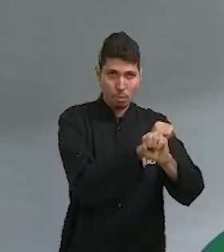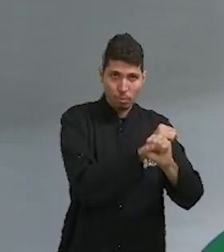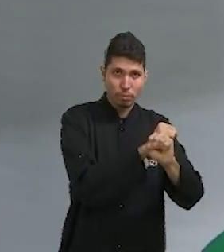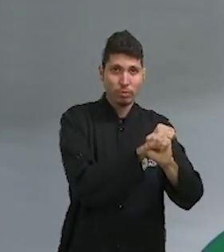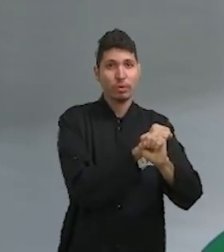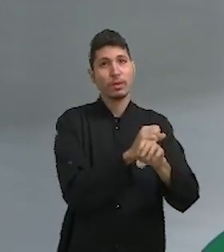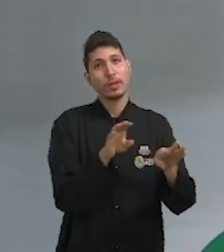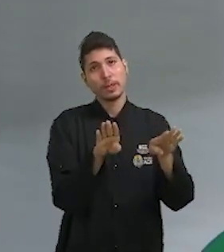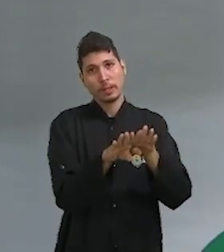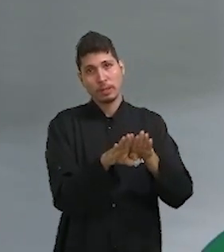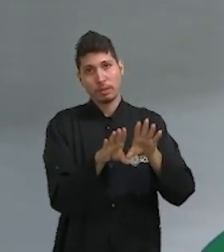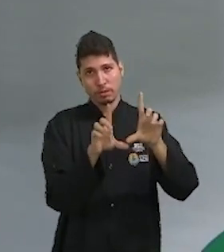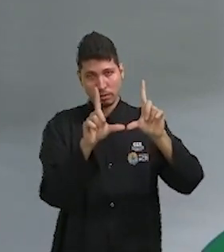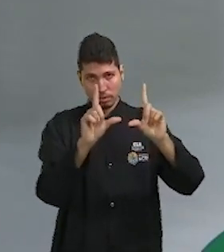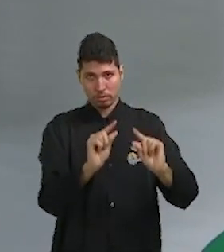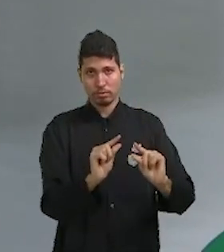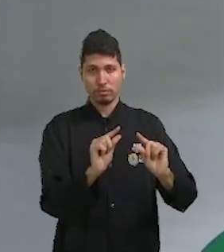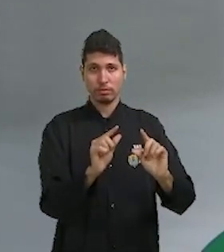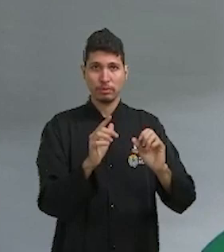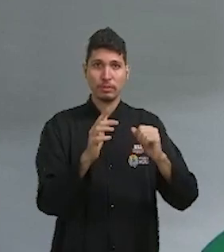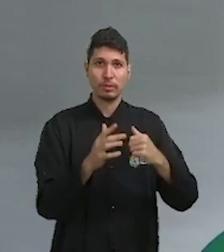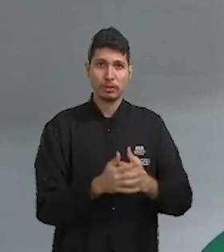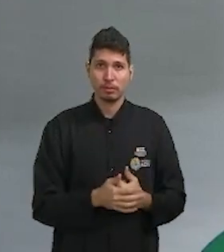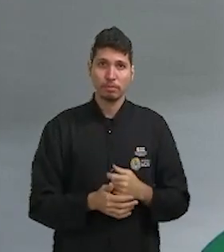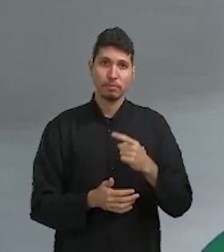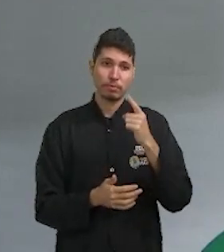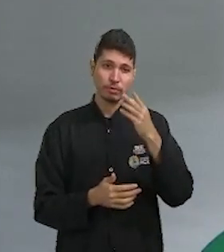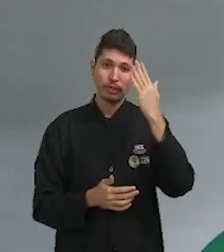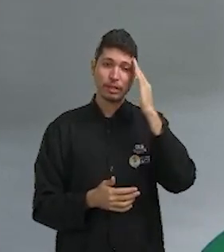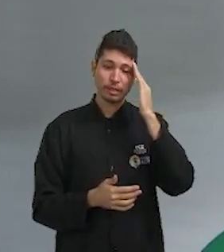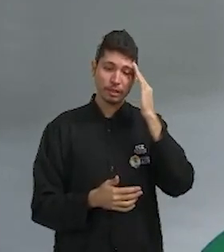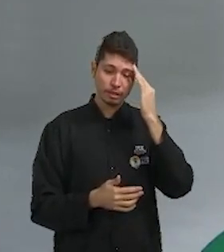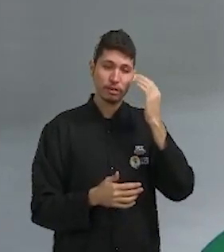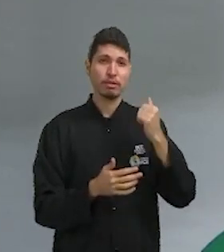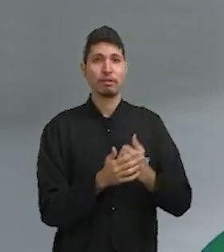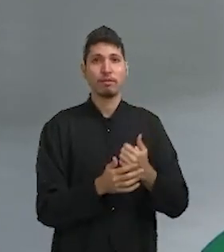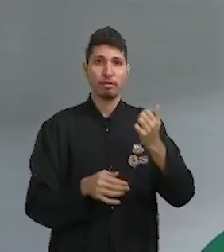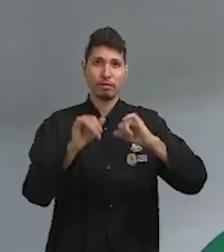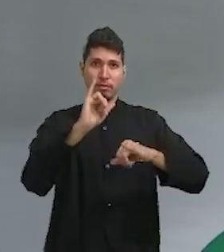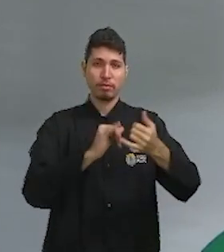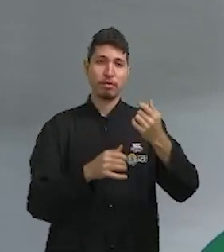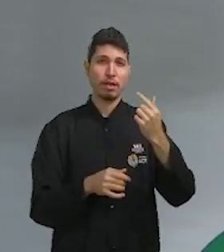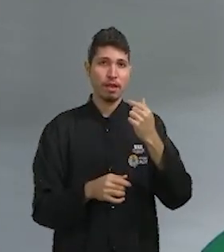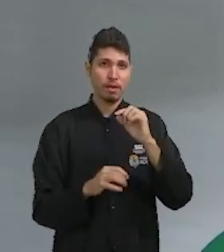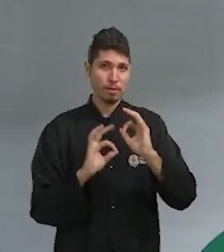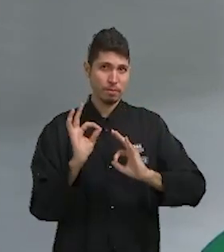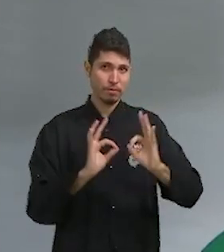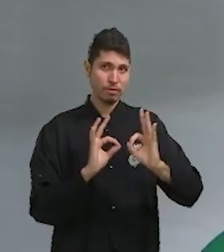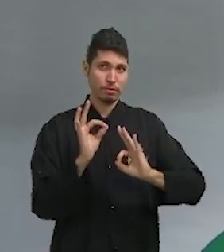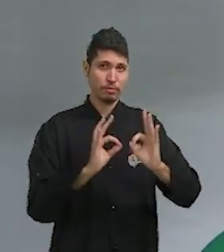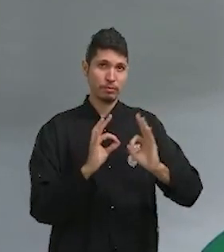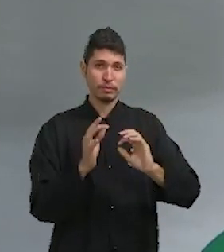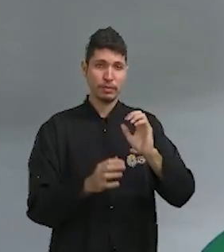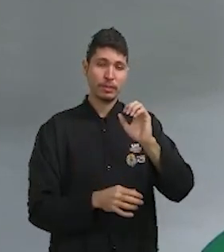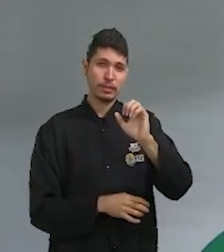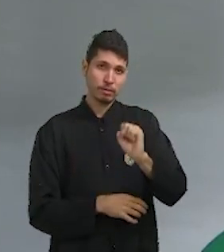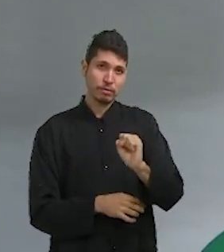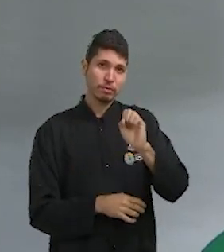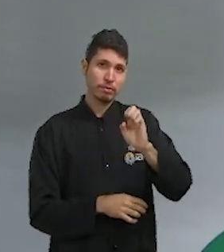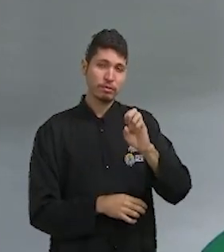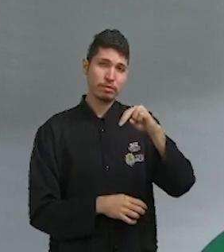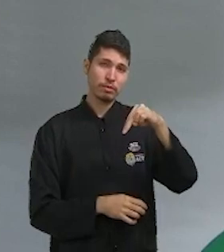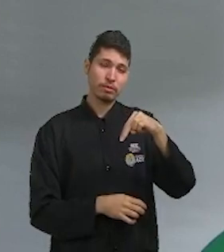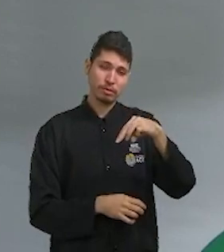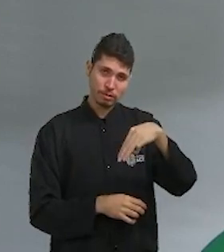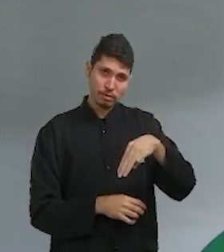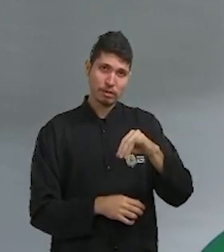redução. Só para melhorar a nossa forma de ver essa reação, eu dividi em semi-reações para acontecer